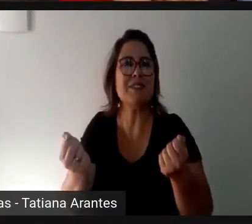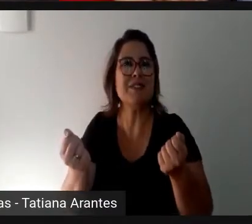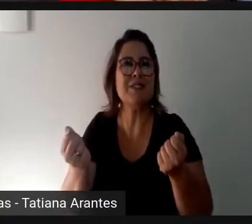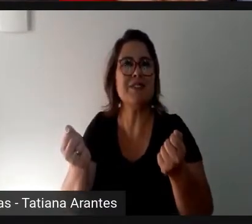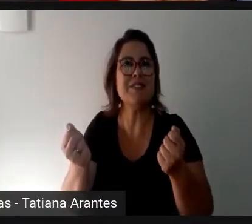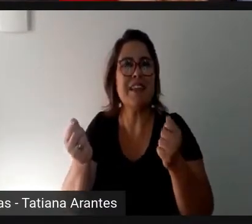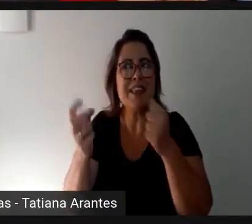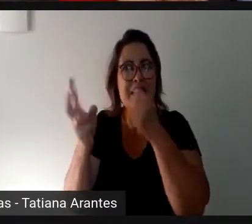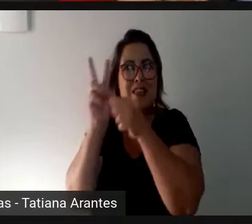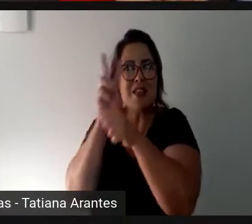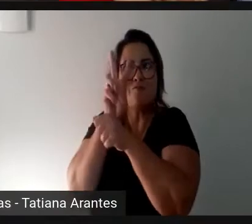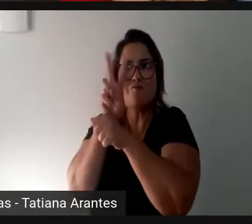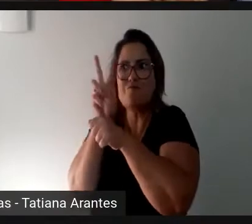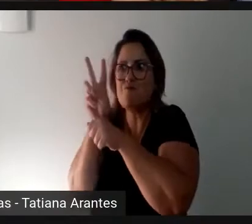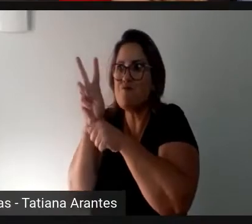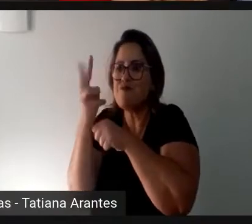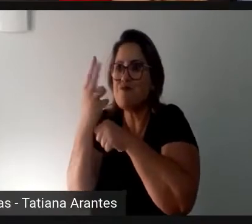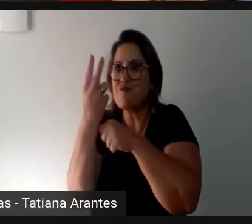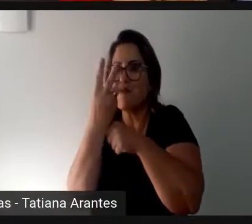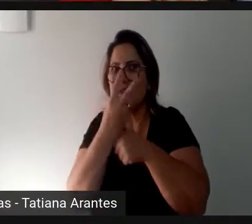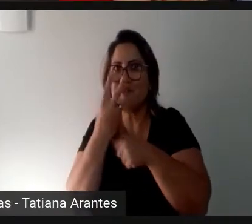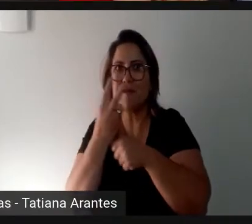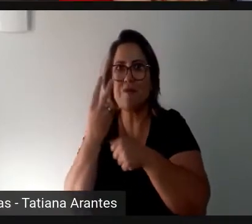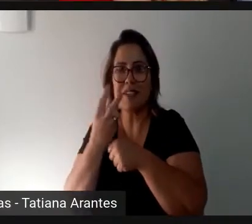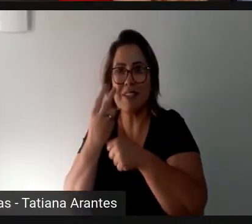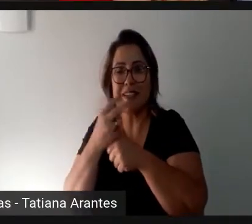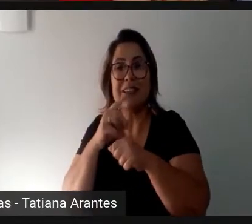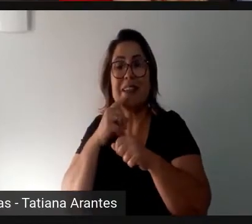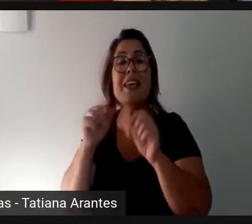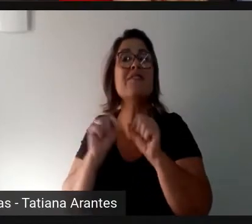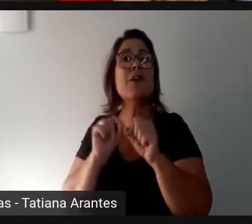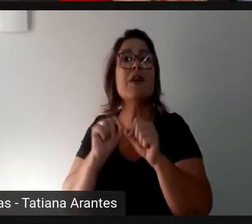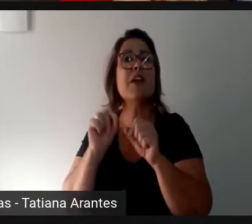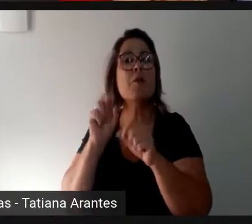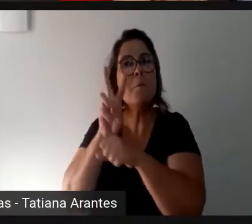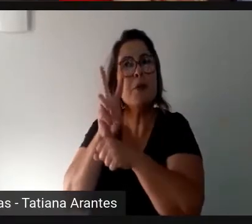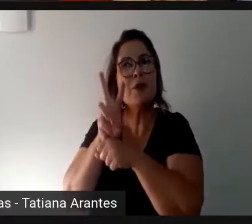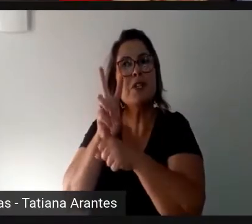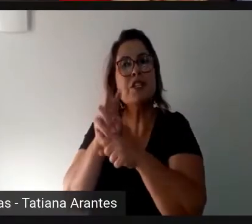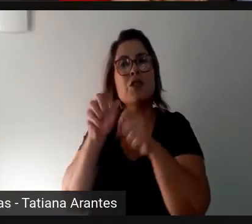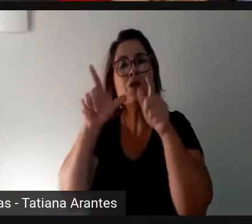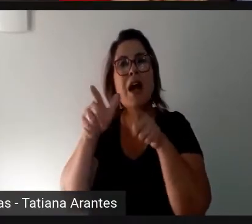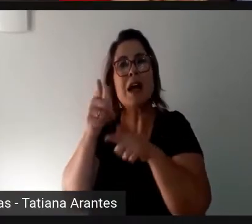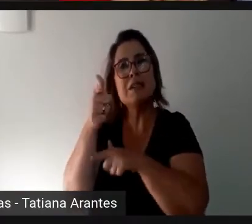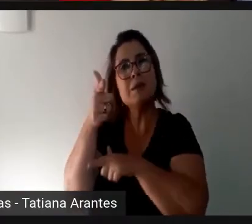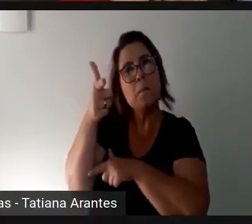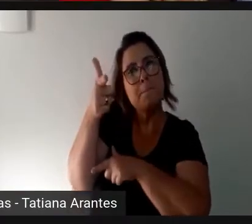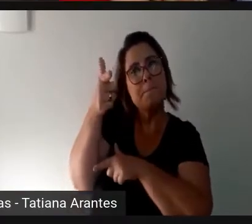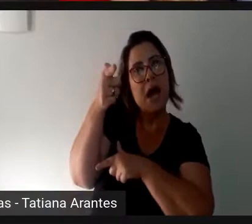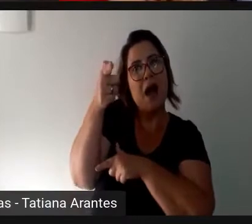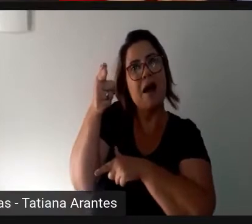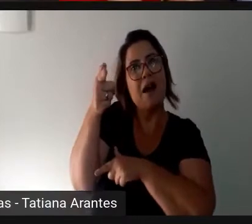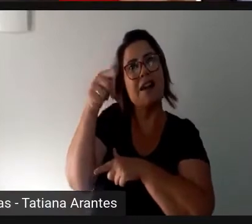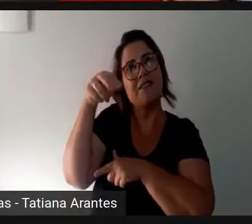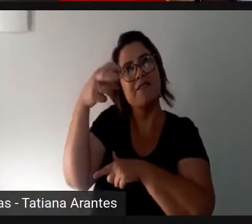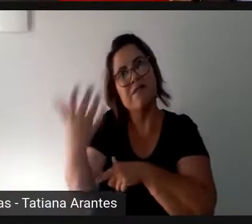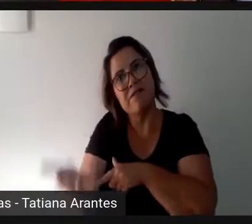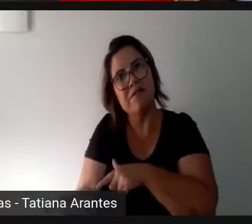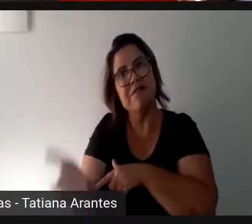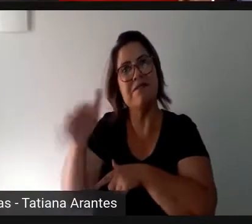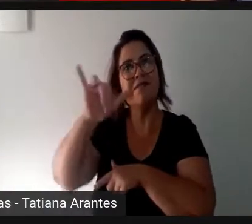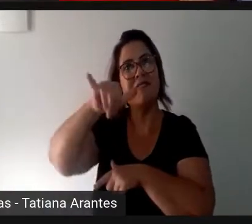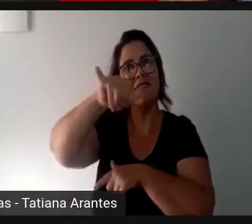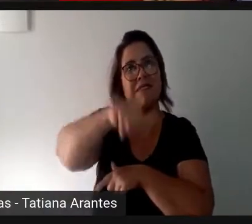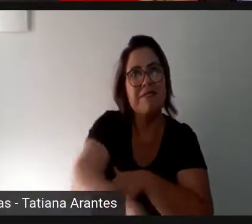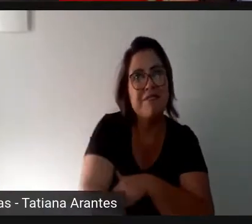blindar nas áreas em que, se bater uma bala, o avião cai. Tá? Então, eu tenho que olhar aqui no meu processo,